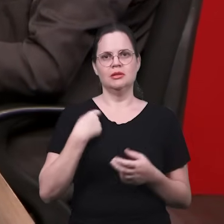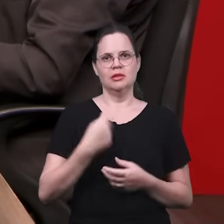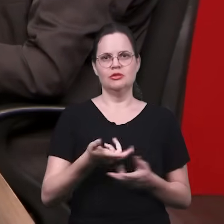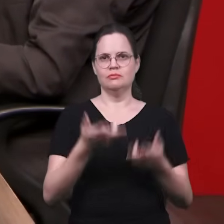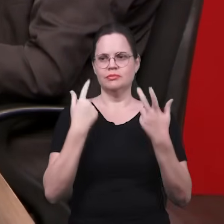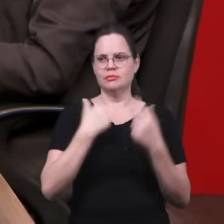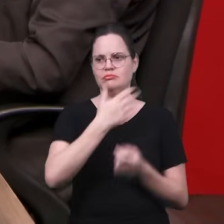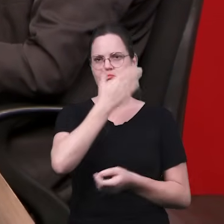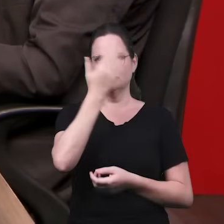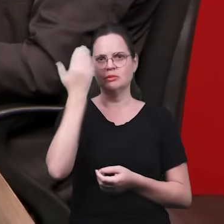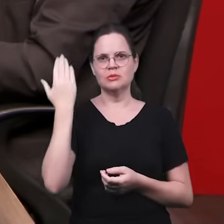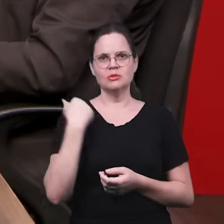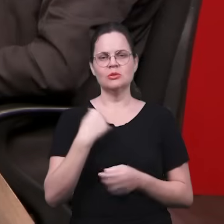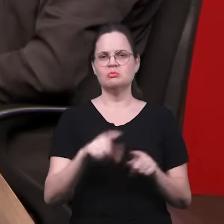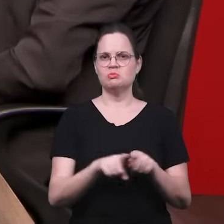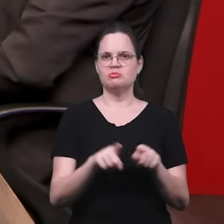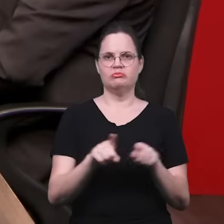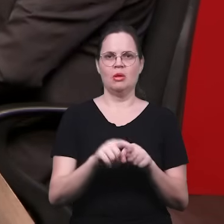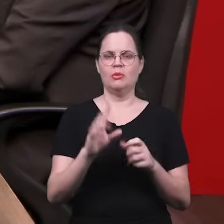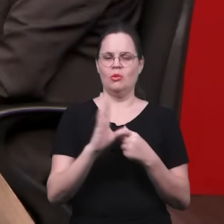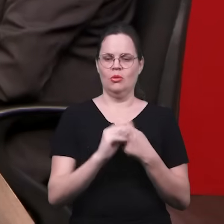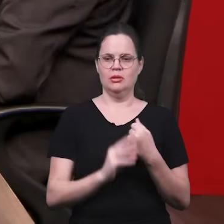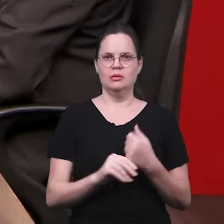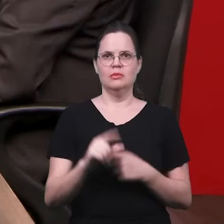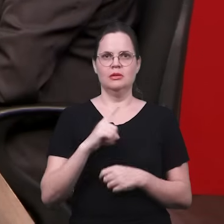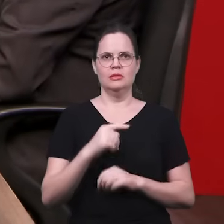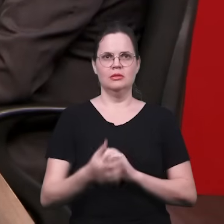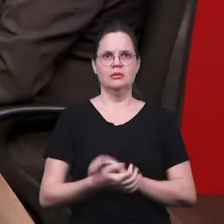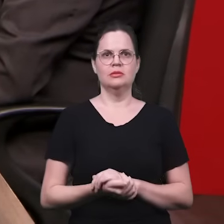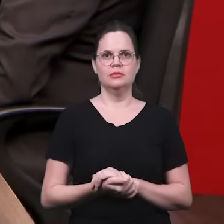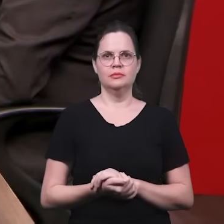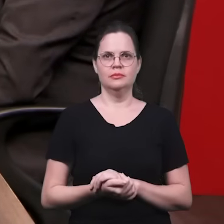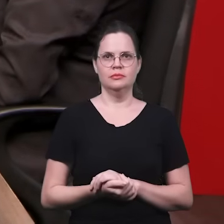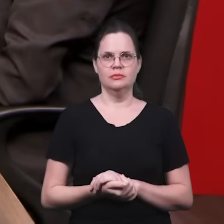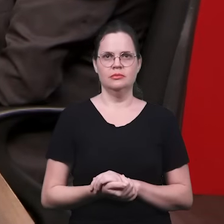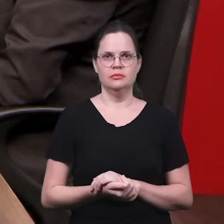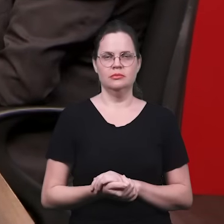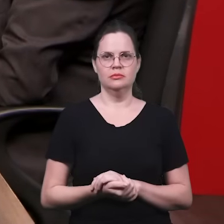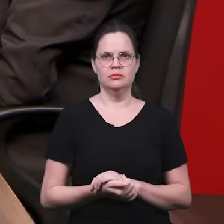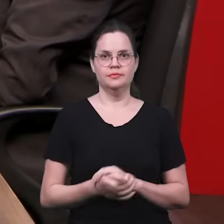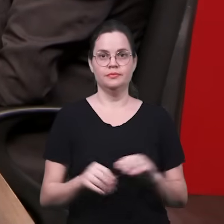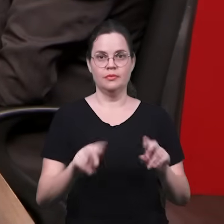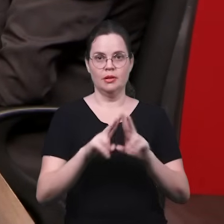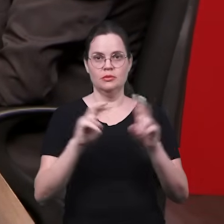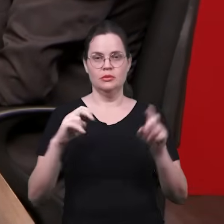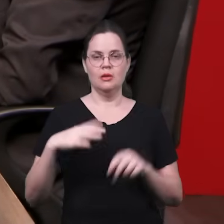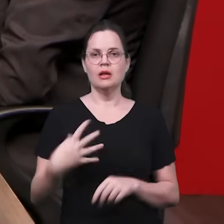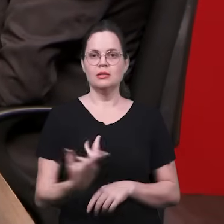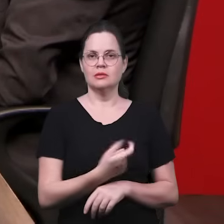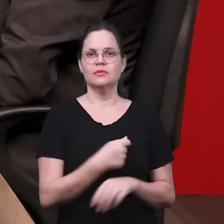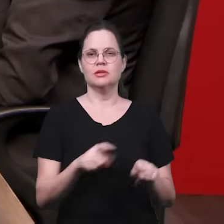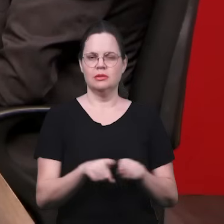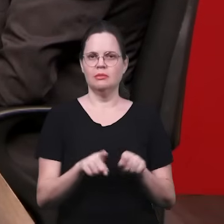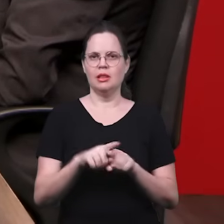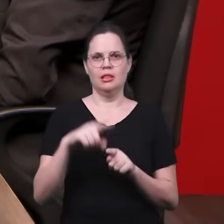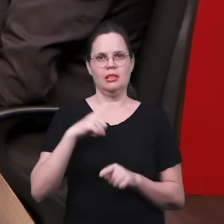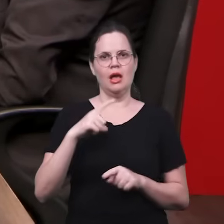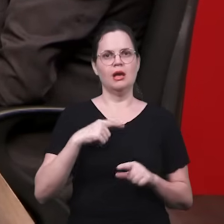sabedoria e muito conhecimento, não é? Ele deixou uma palavra muito importante que é sobre a salvação, né? Porque